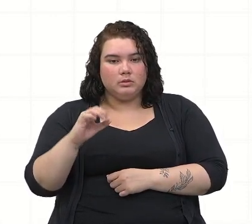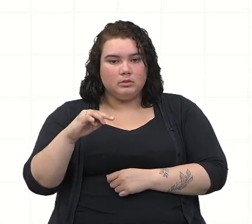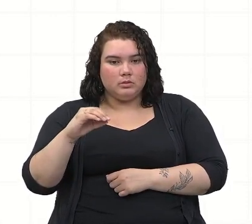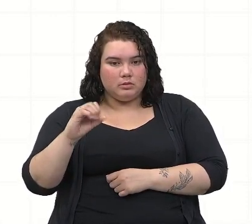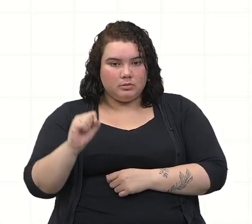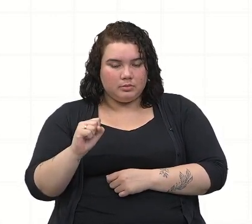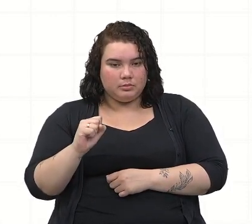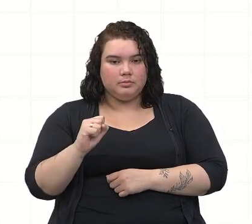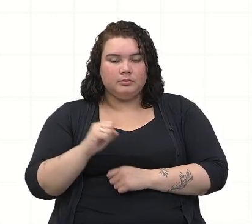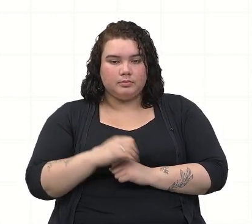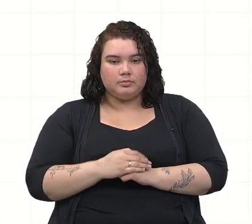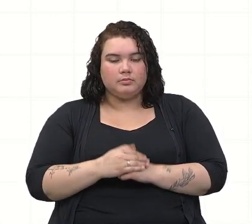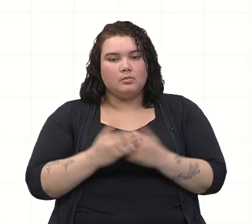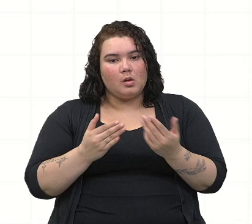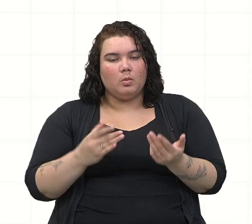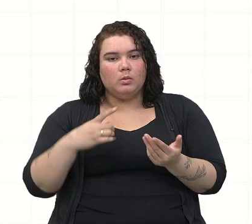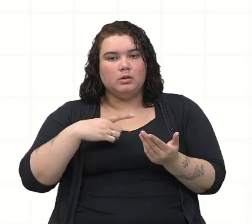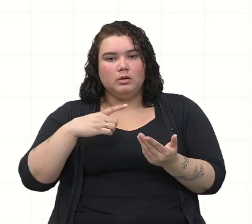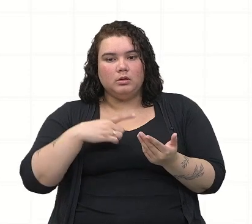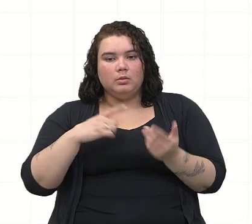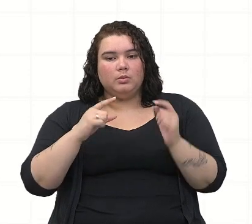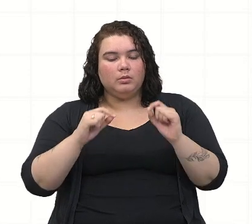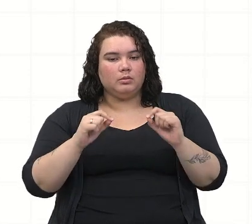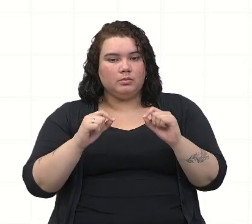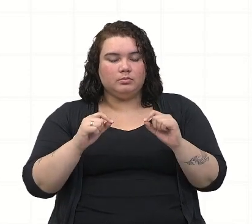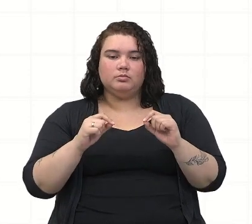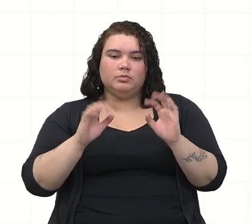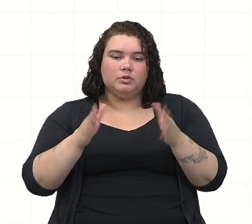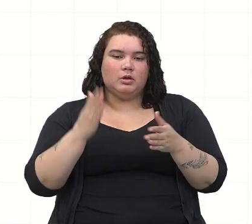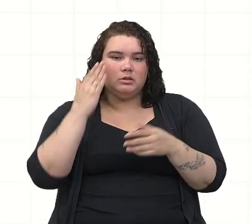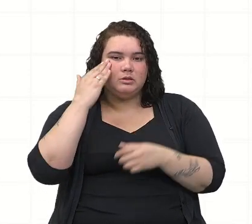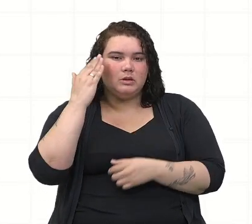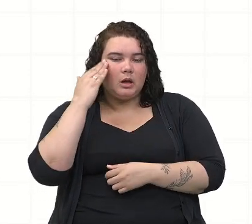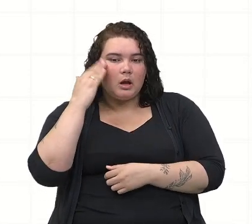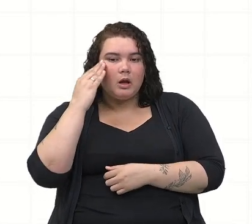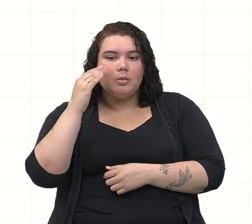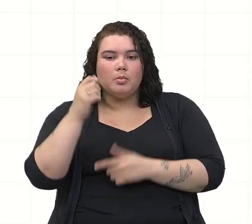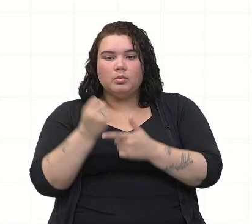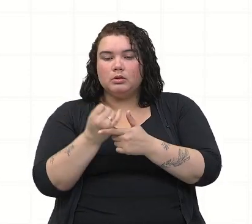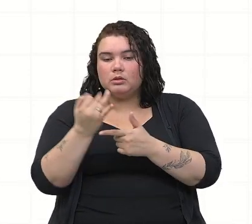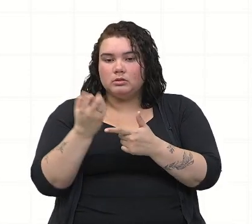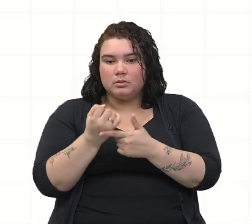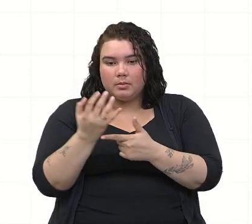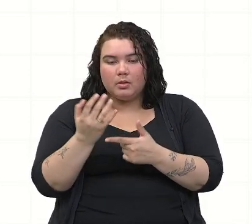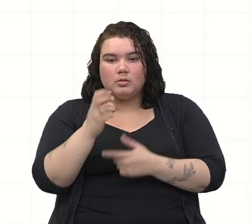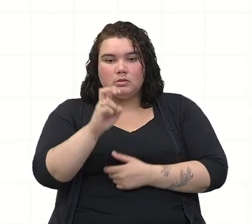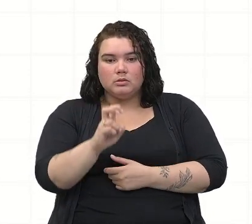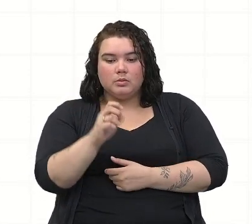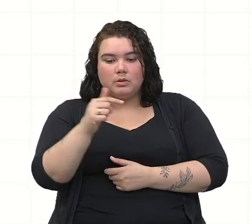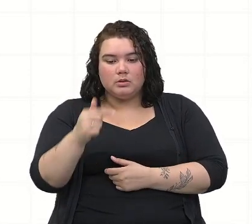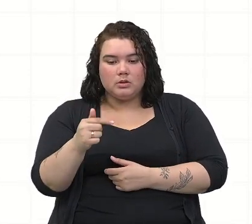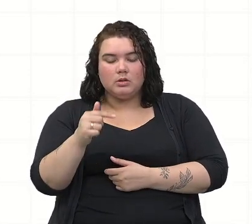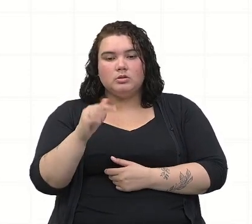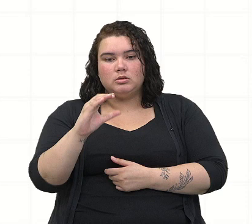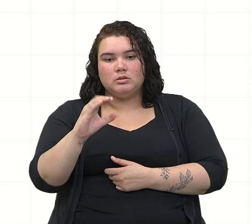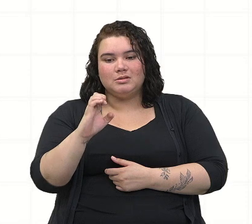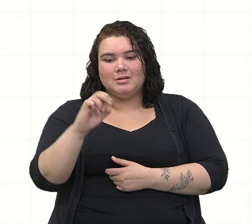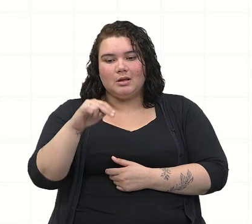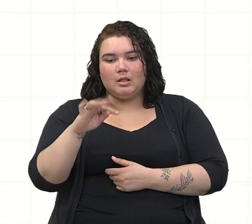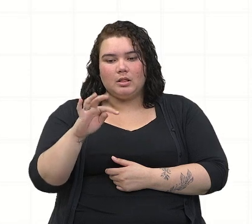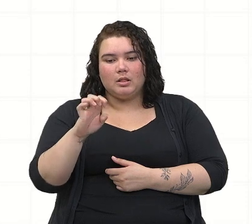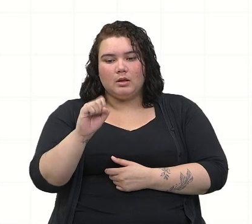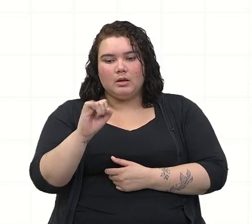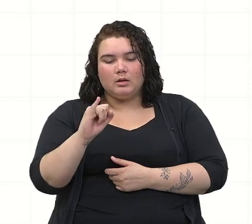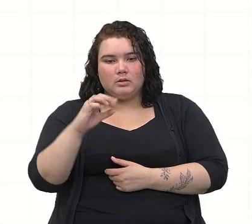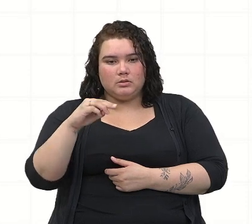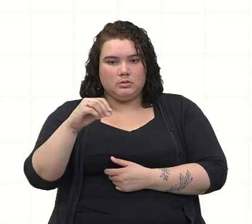fração, tá? Nós temos, já dá a ideia, né, do decimal, ó, 57 centésimos. Lembra que nós temos aqui na